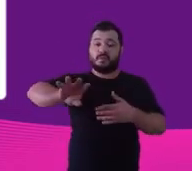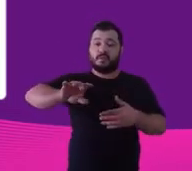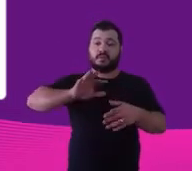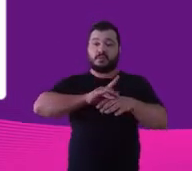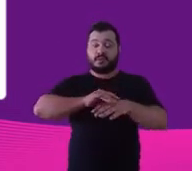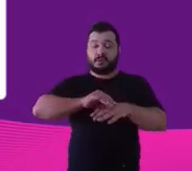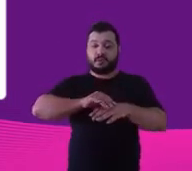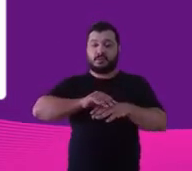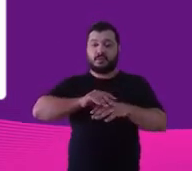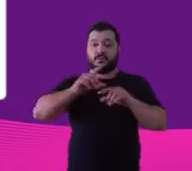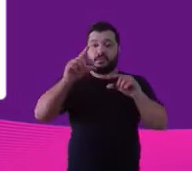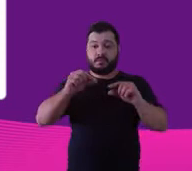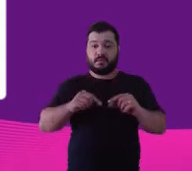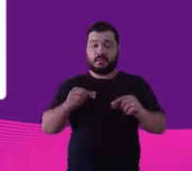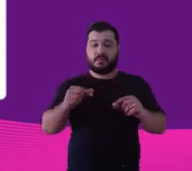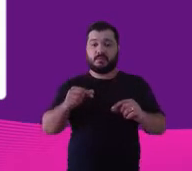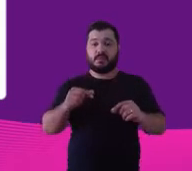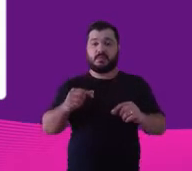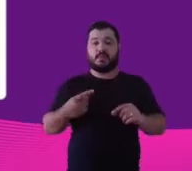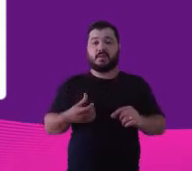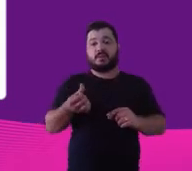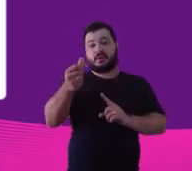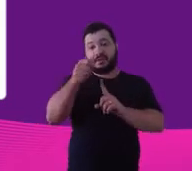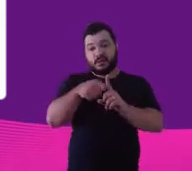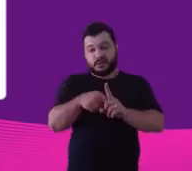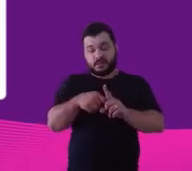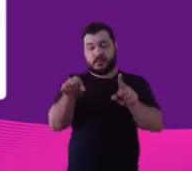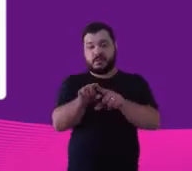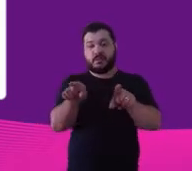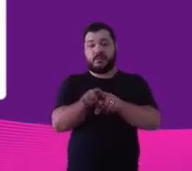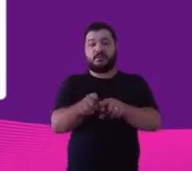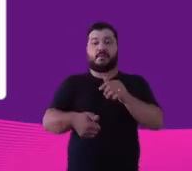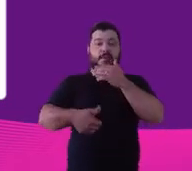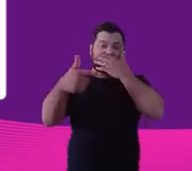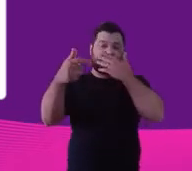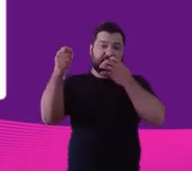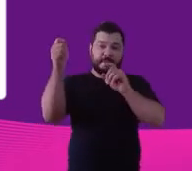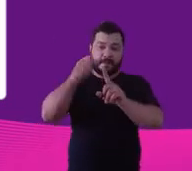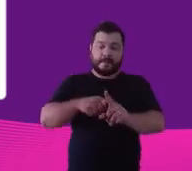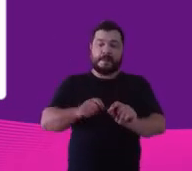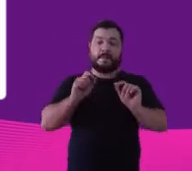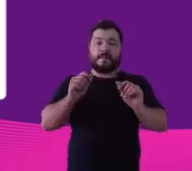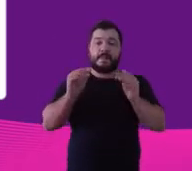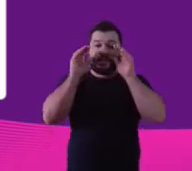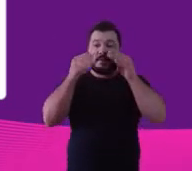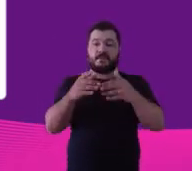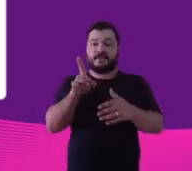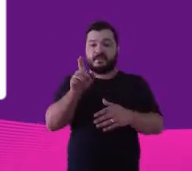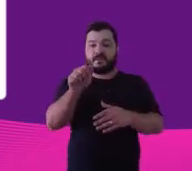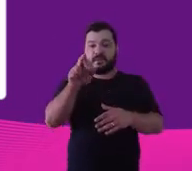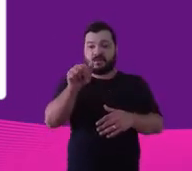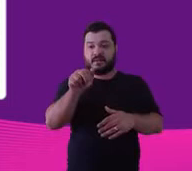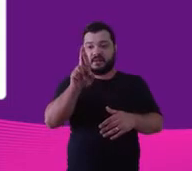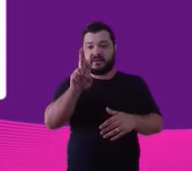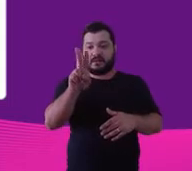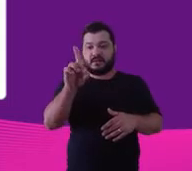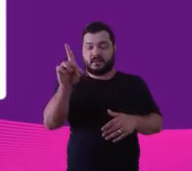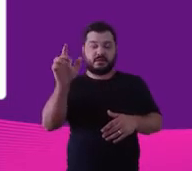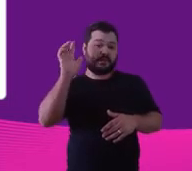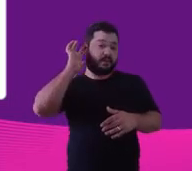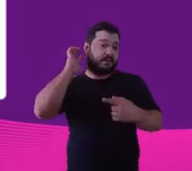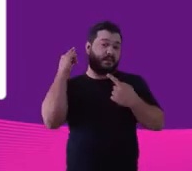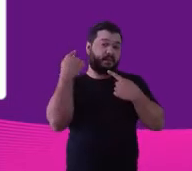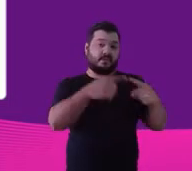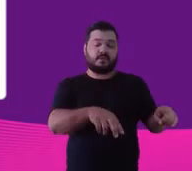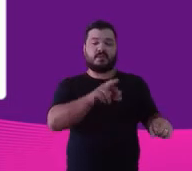de doenças e manter ativa sustentada em seis meses e também 12 meses por esse sendo dar arrepender contra